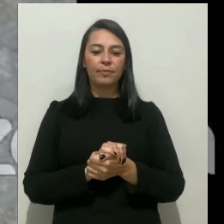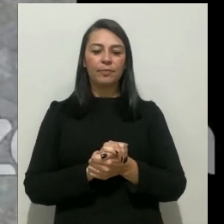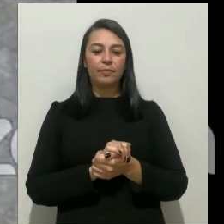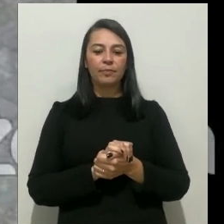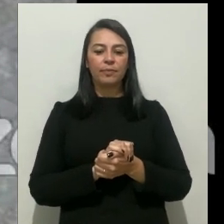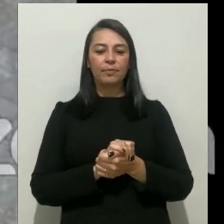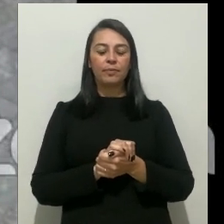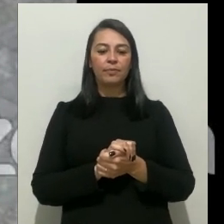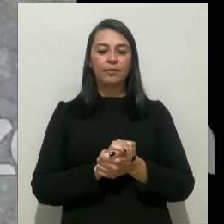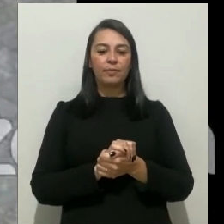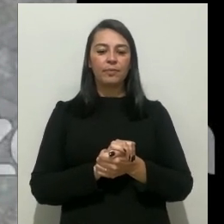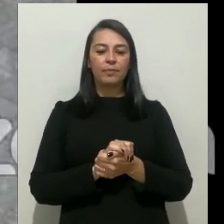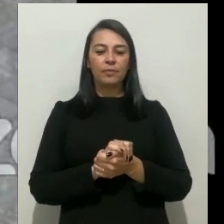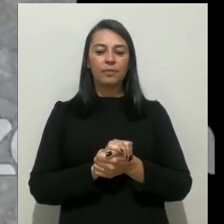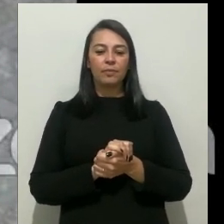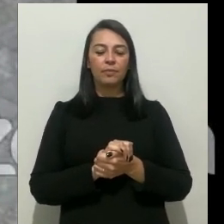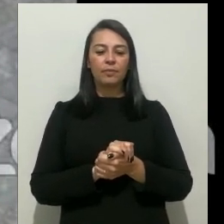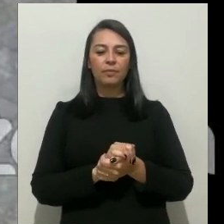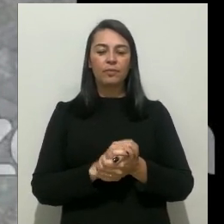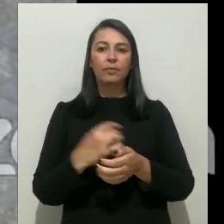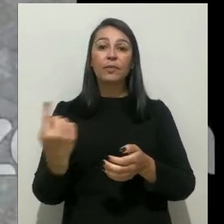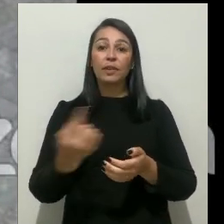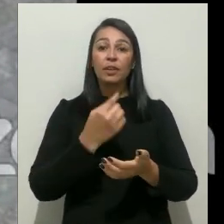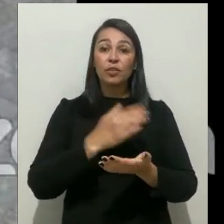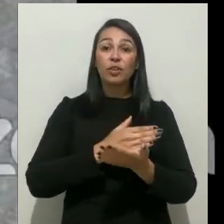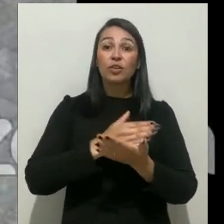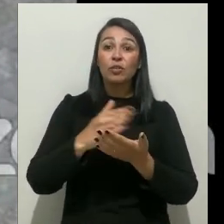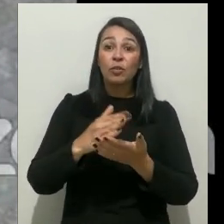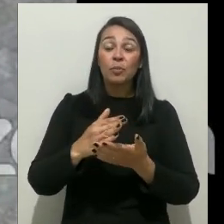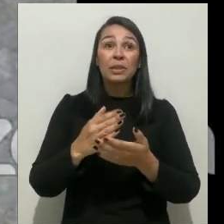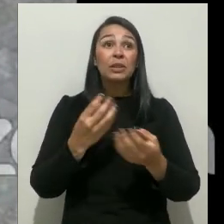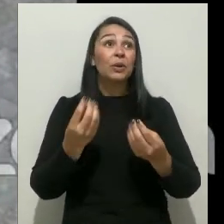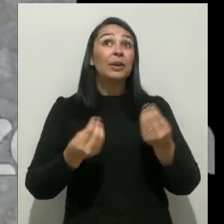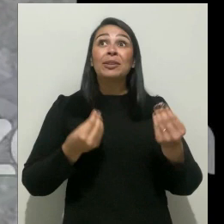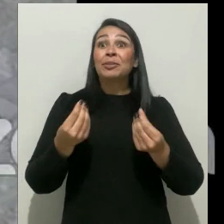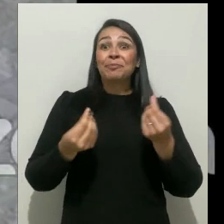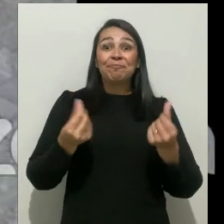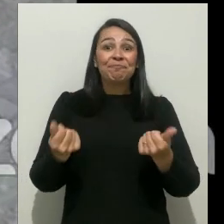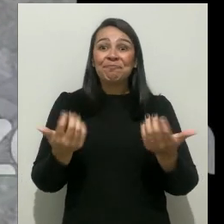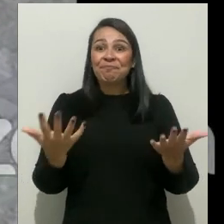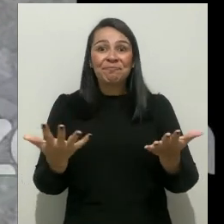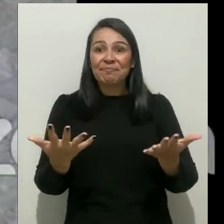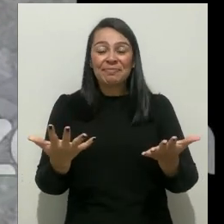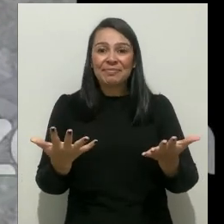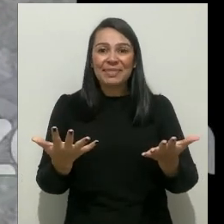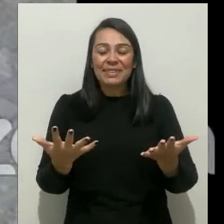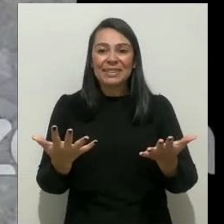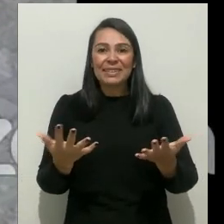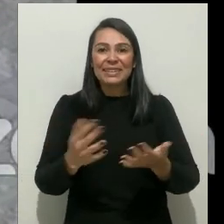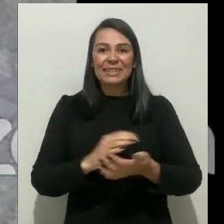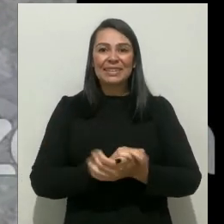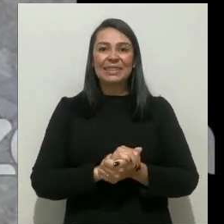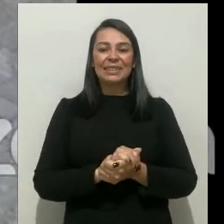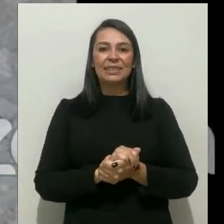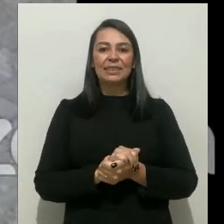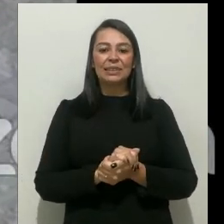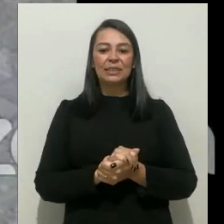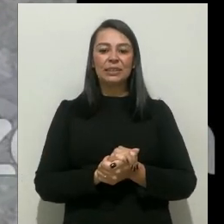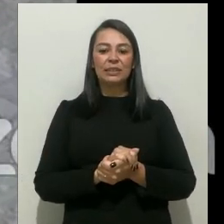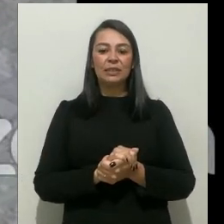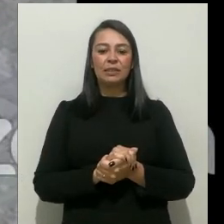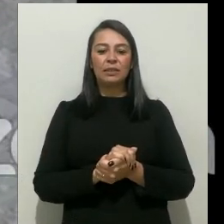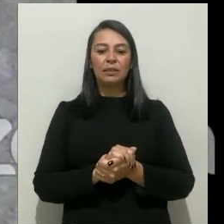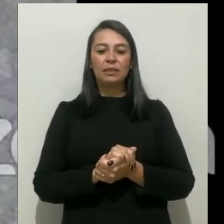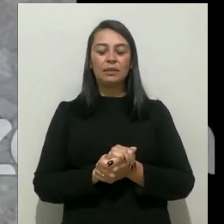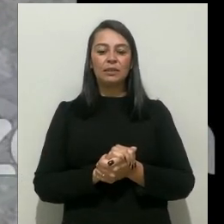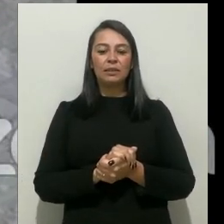limpa a estátua do Cristo. E aí a gente começou a tremer, estava assim. Eu coluna, né? E a Salvador na